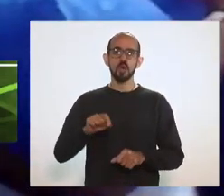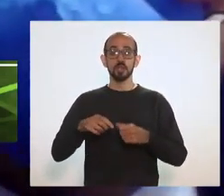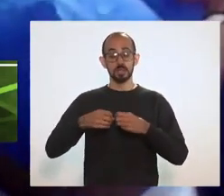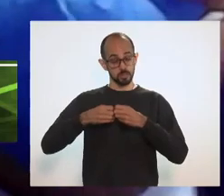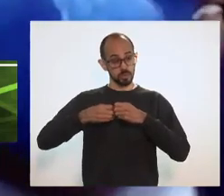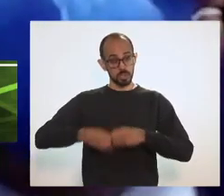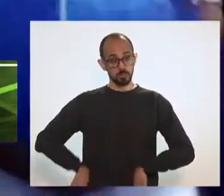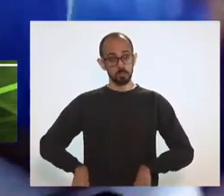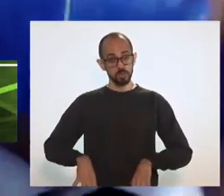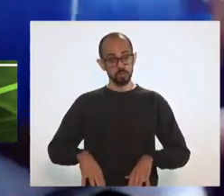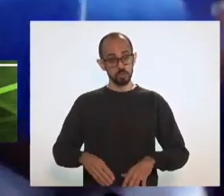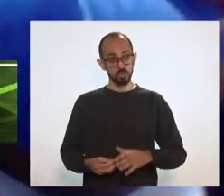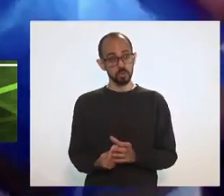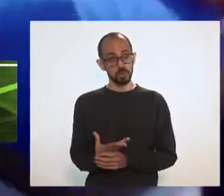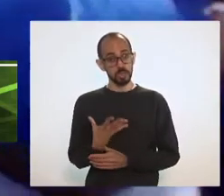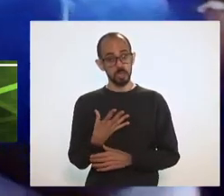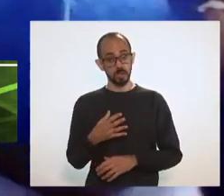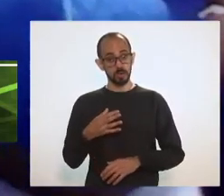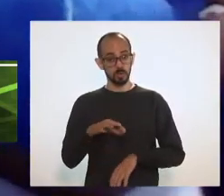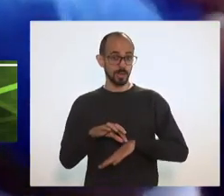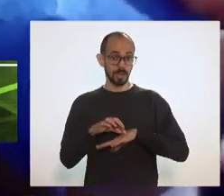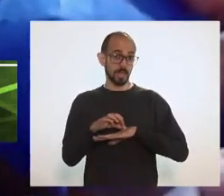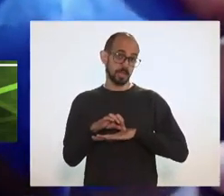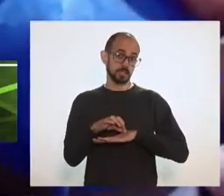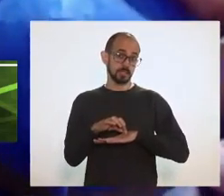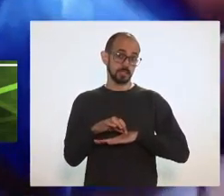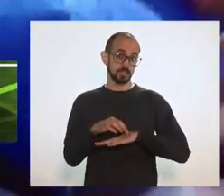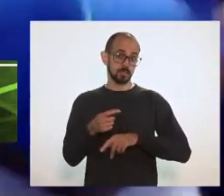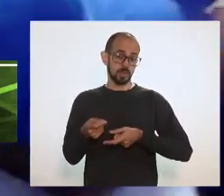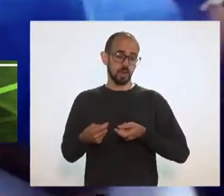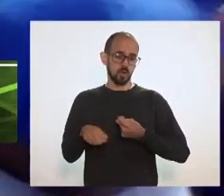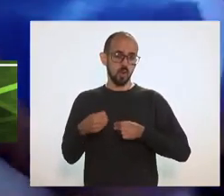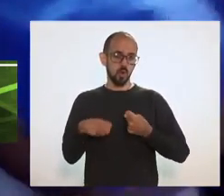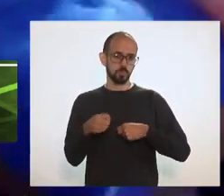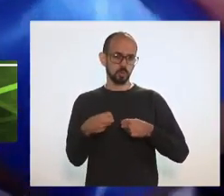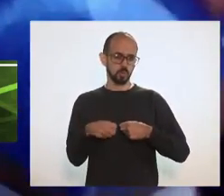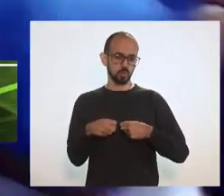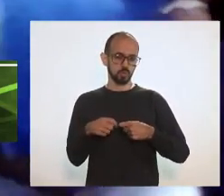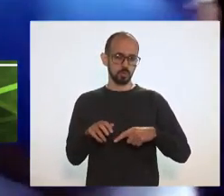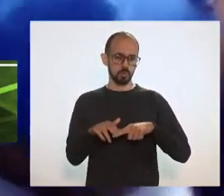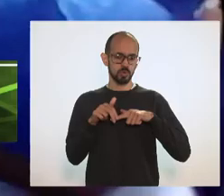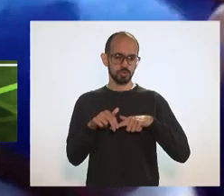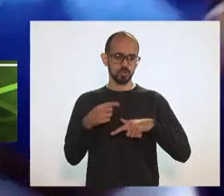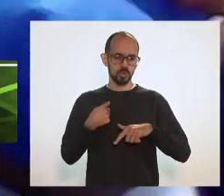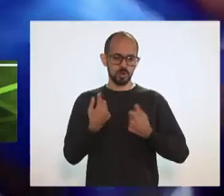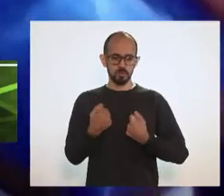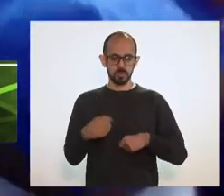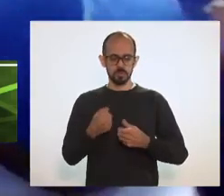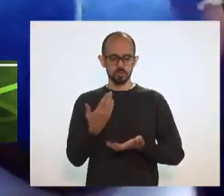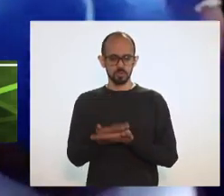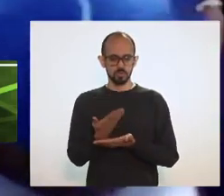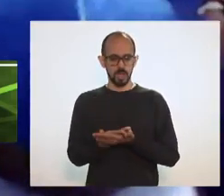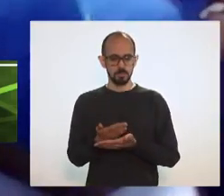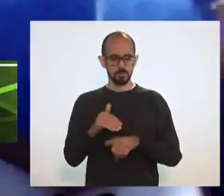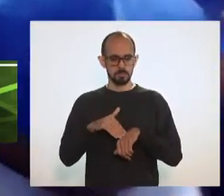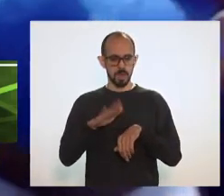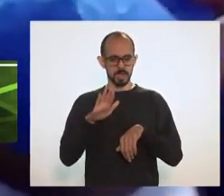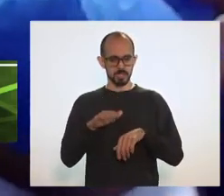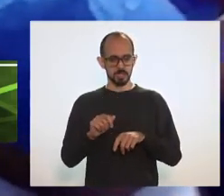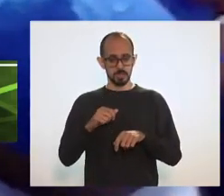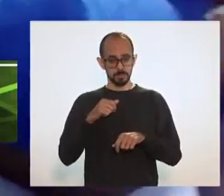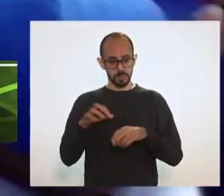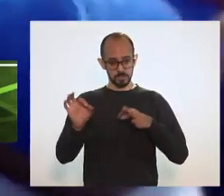demonstra se ele, na hora do embarque, no tratamento ao longo da existência dele, se teve algum tipo de ferimento que marcou